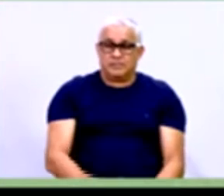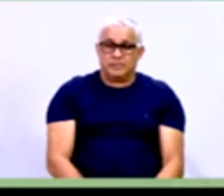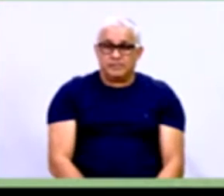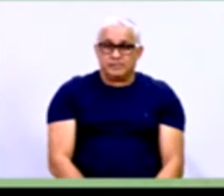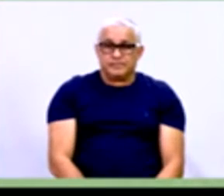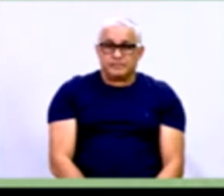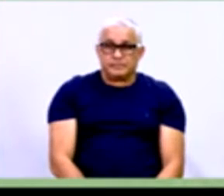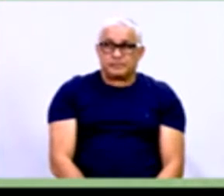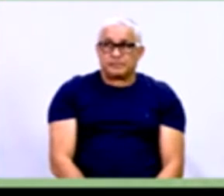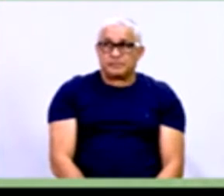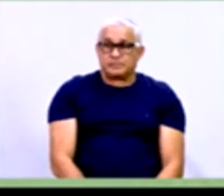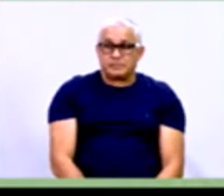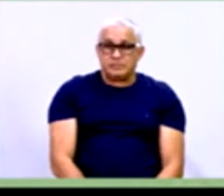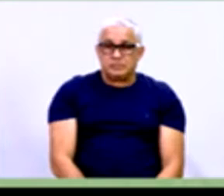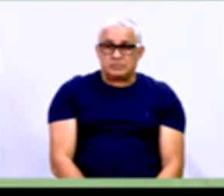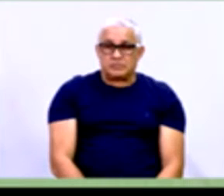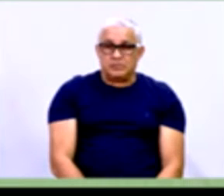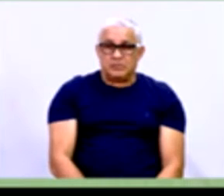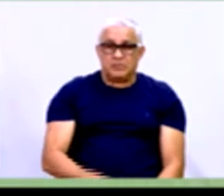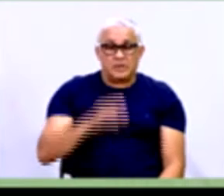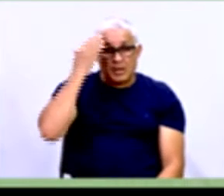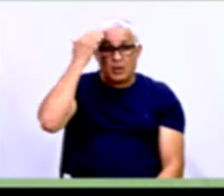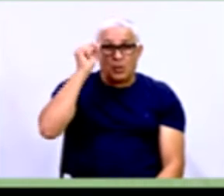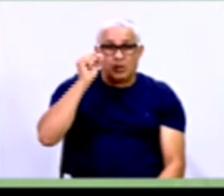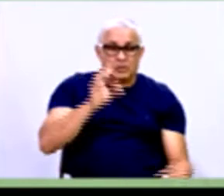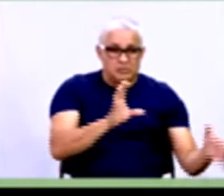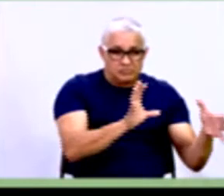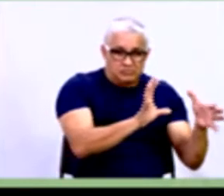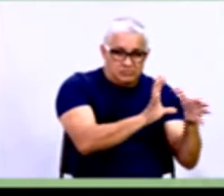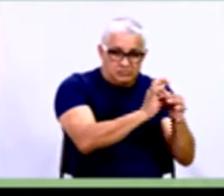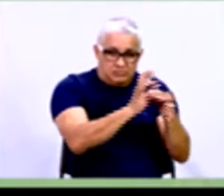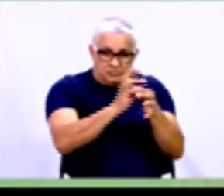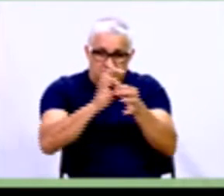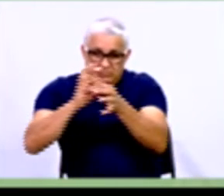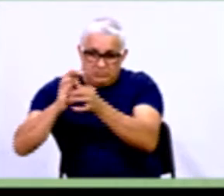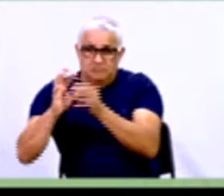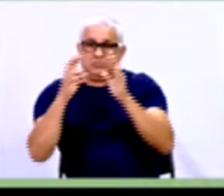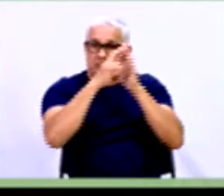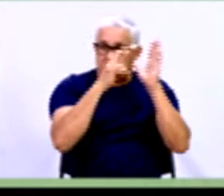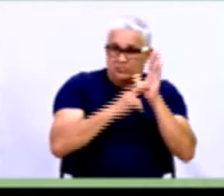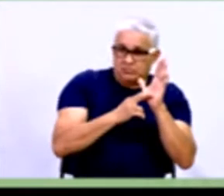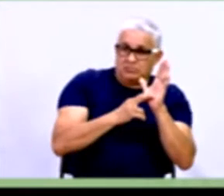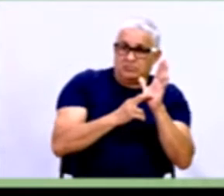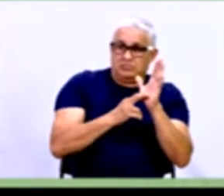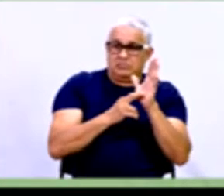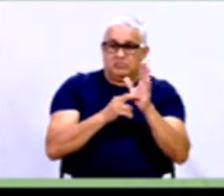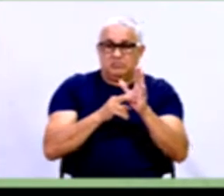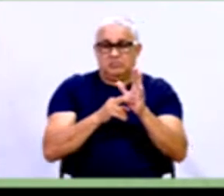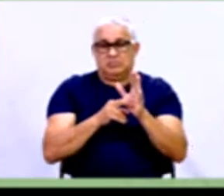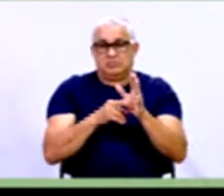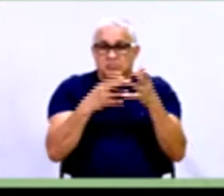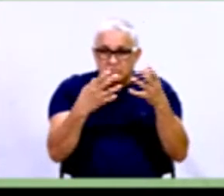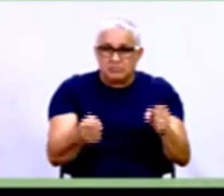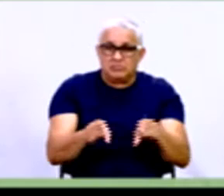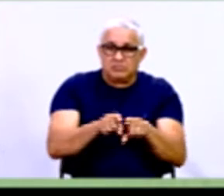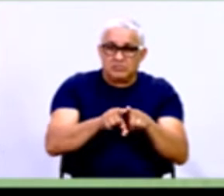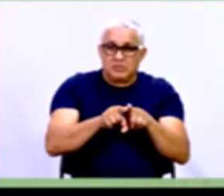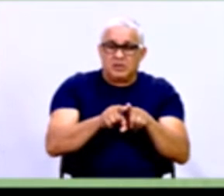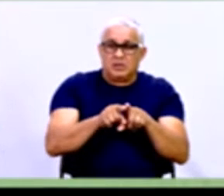A segurança do trabalho, ela é entendida como um conjunto de medidas que são adotadas, visando